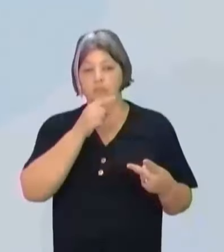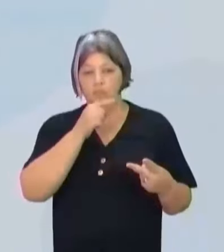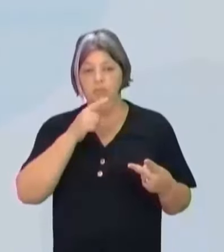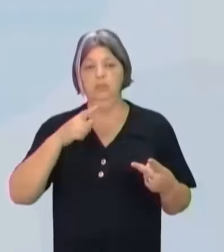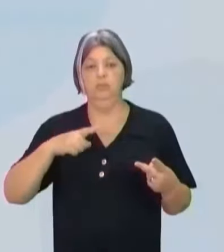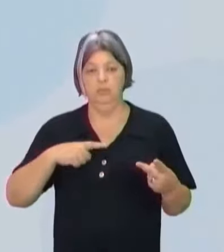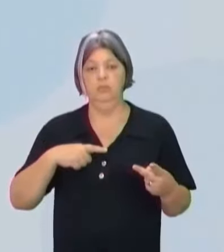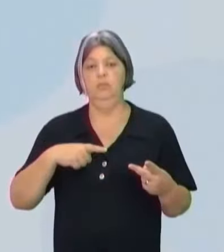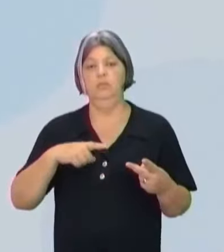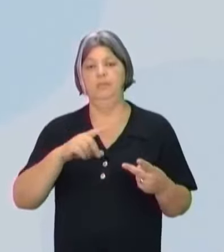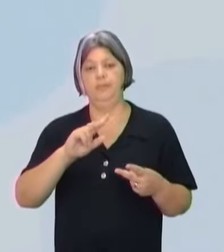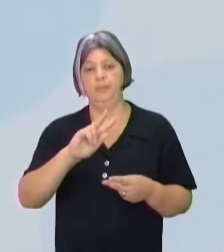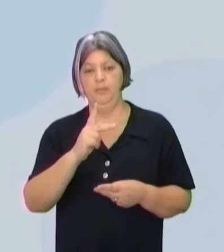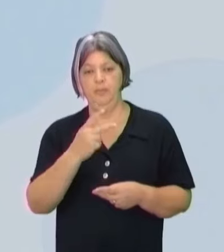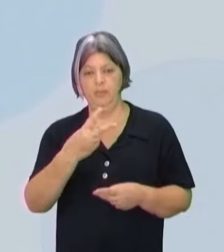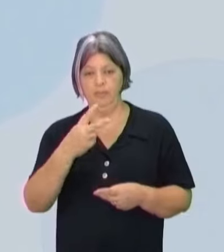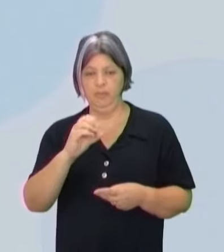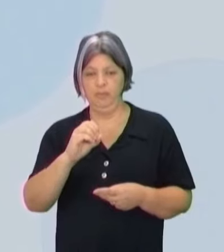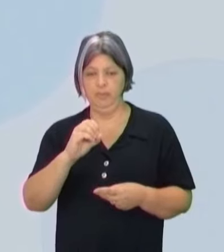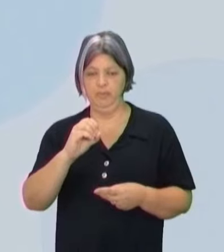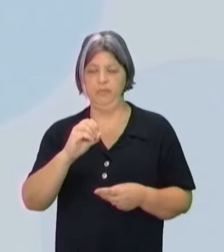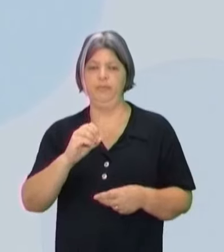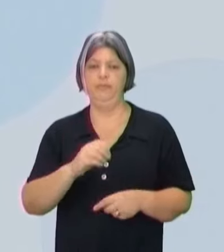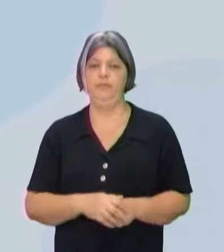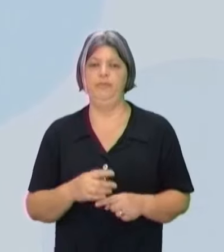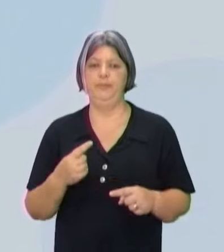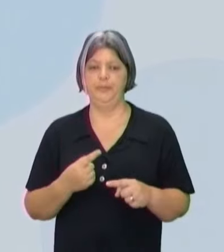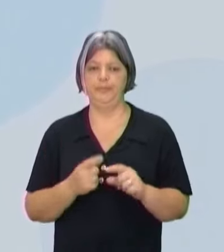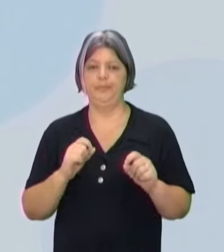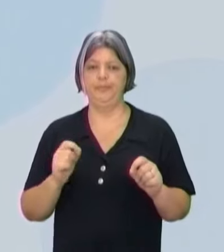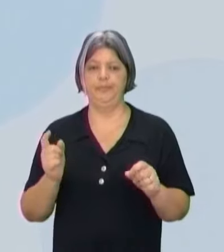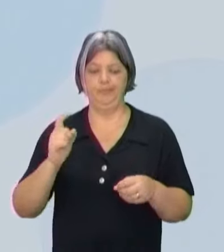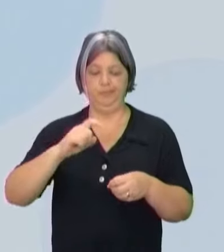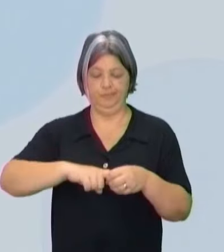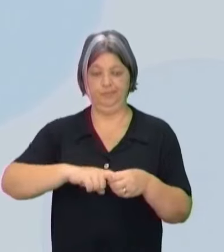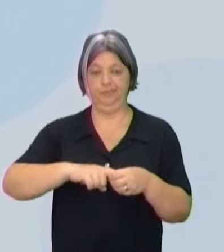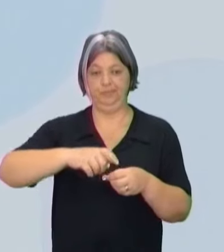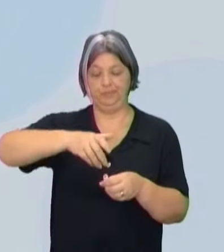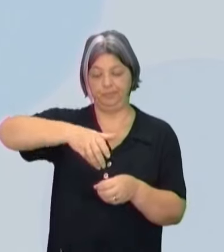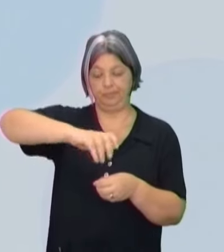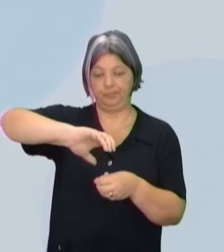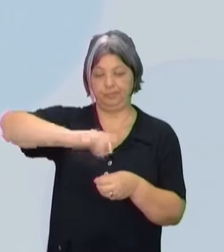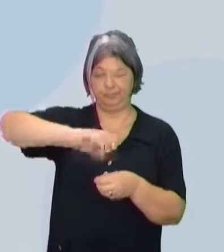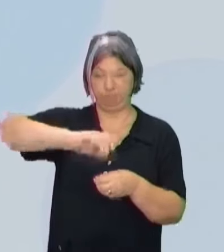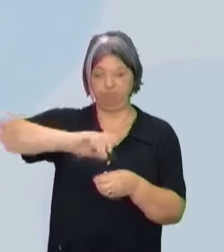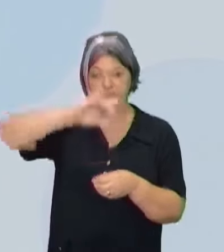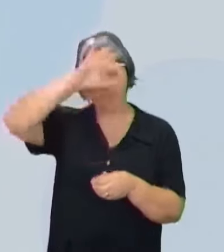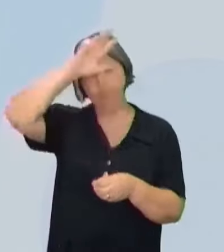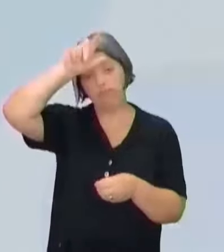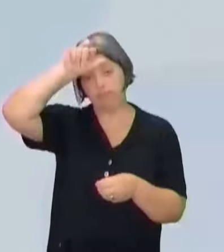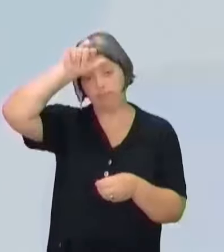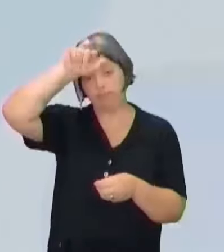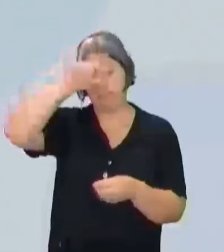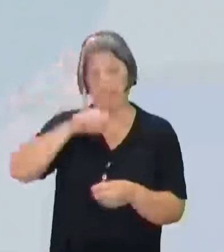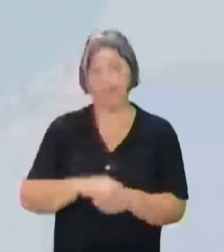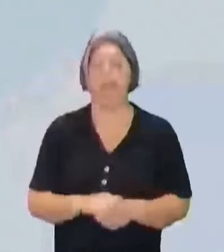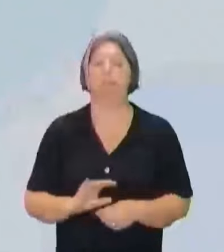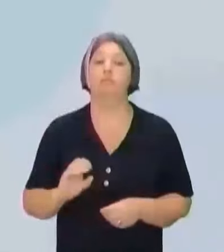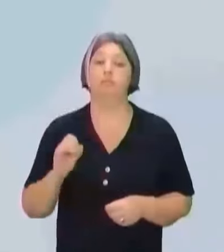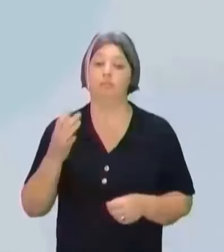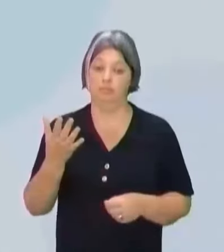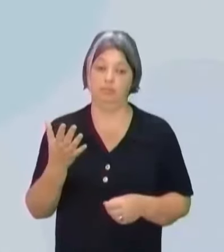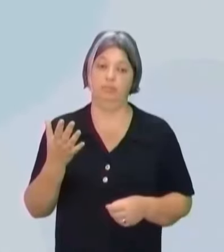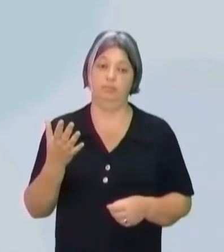ácido carbônico. E essa reação, ela ocorre dentro da garrafa de refrigerante. Já aconteceu